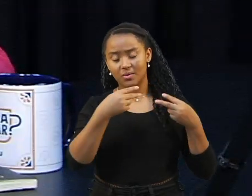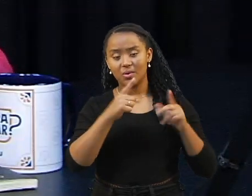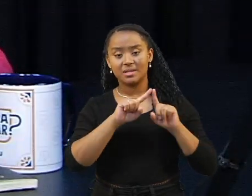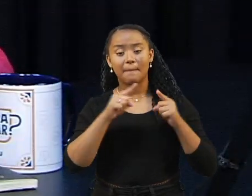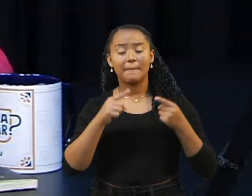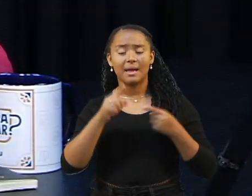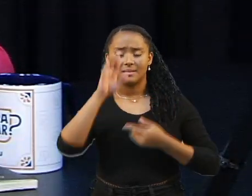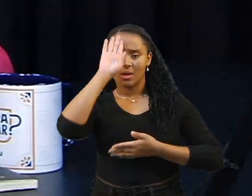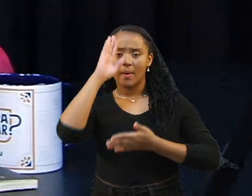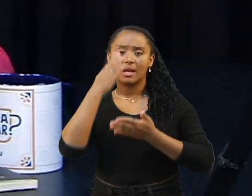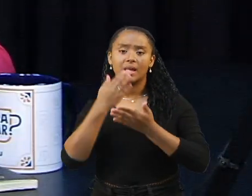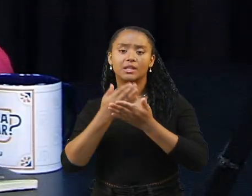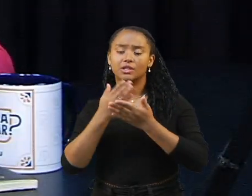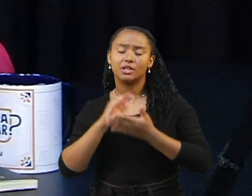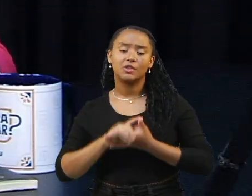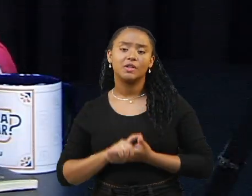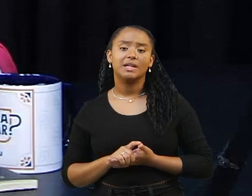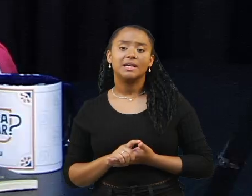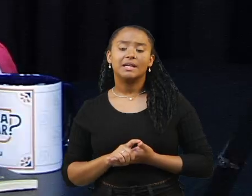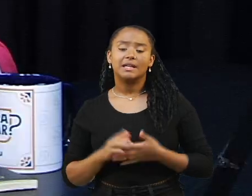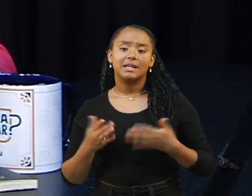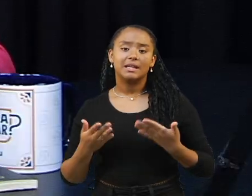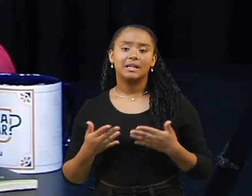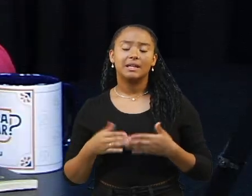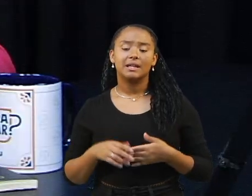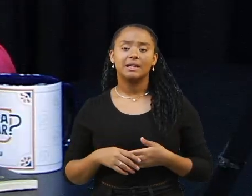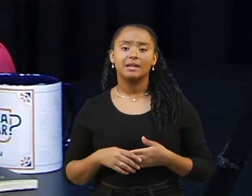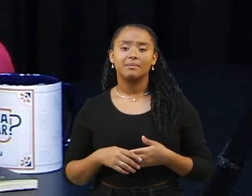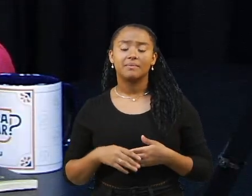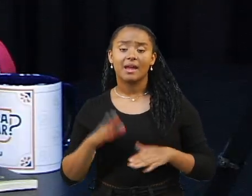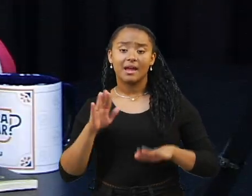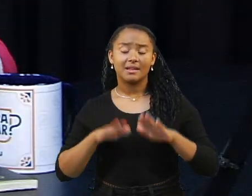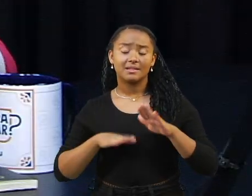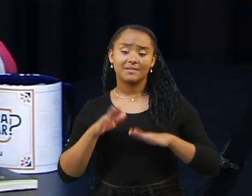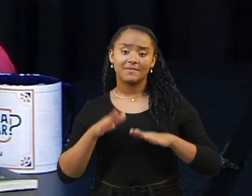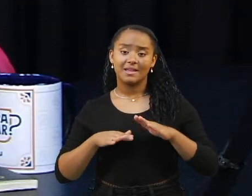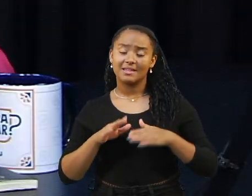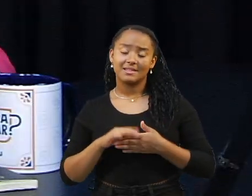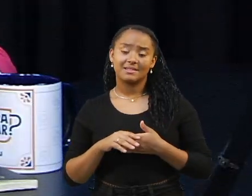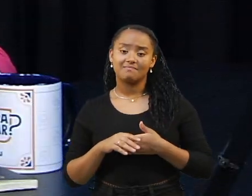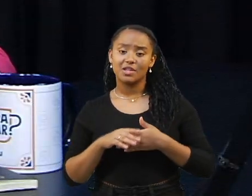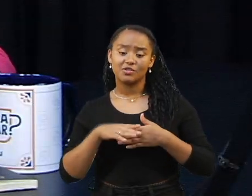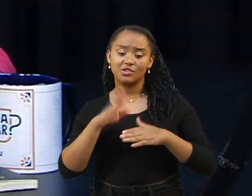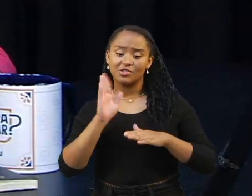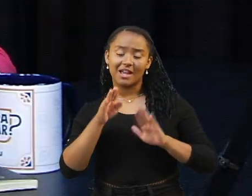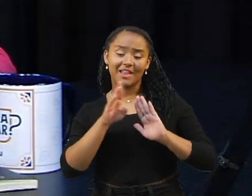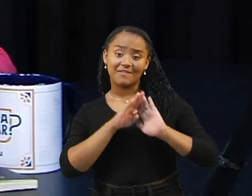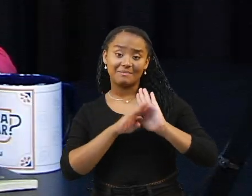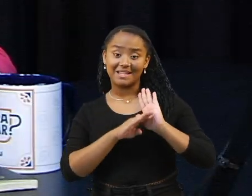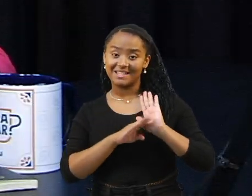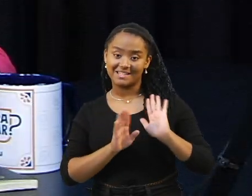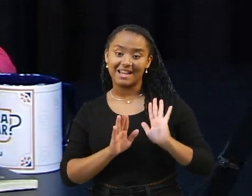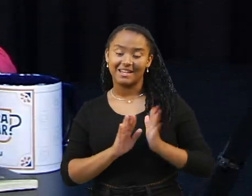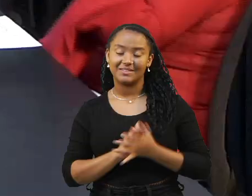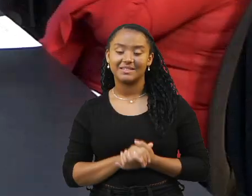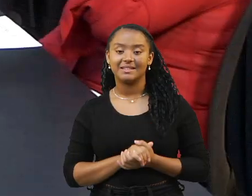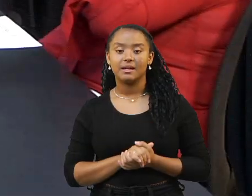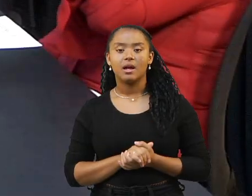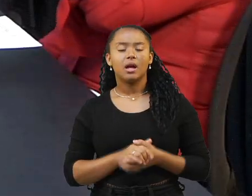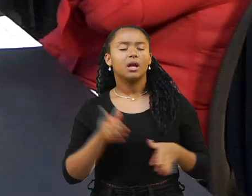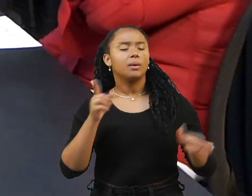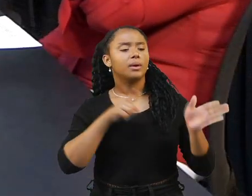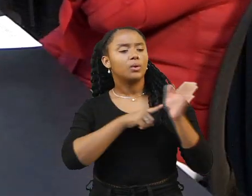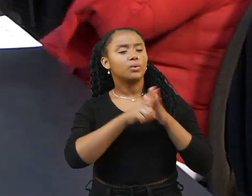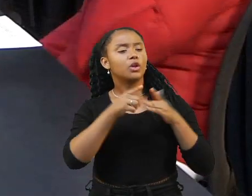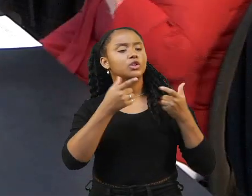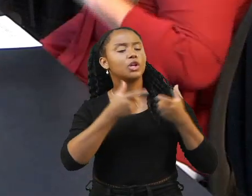acredito que o destino pode ser traçado antes que a gente mesma saiba dele, né? E onde era a Faculdade de